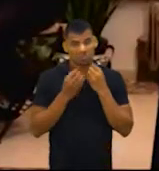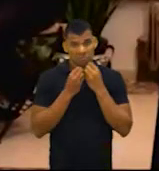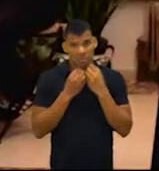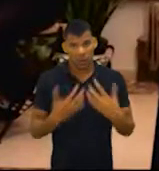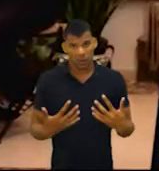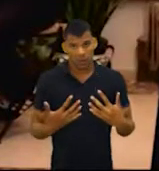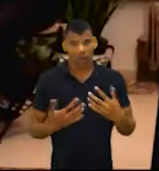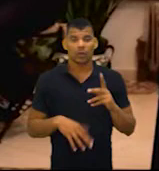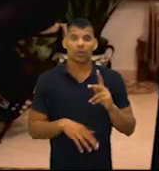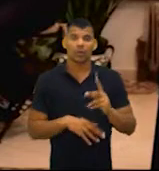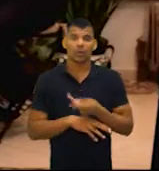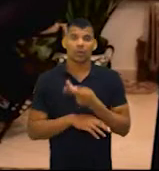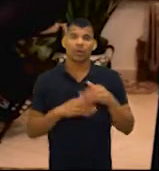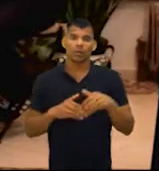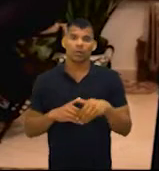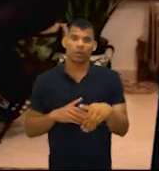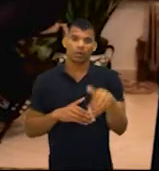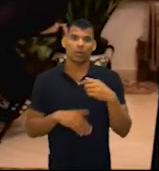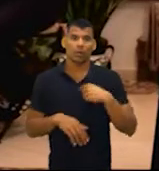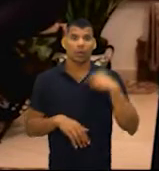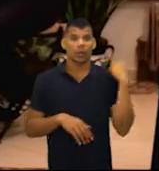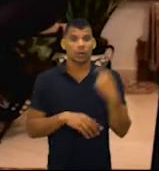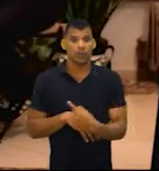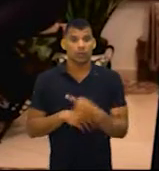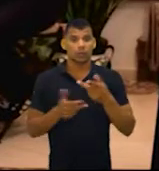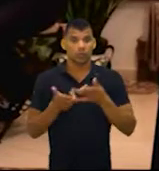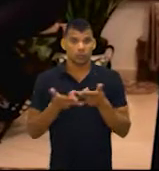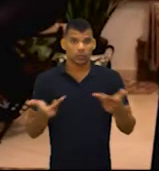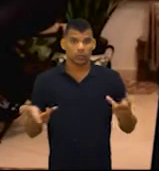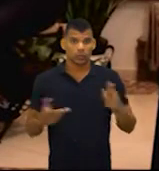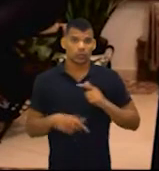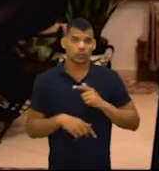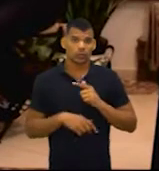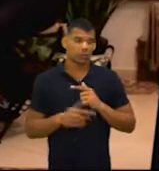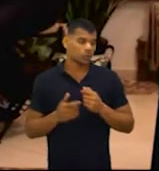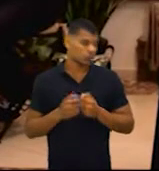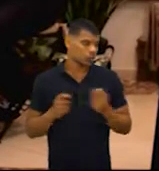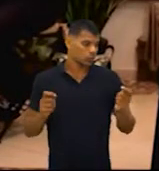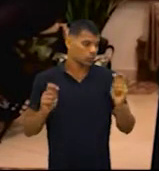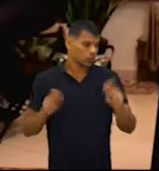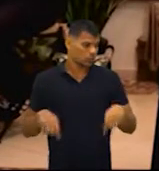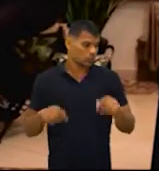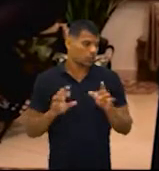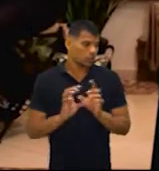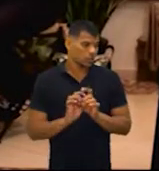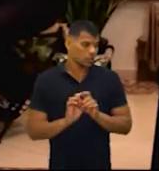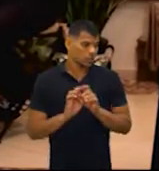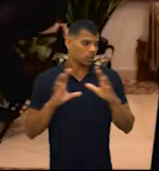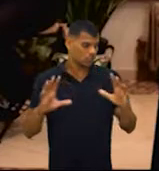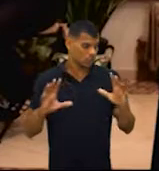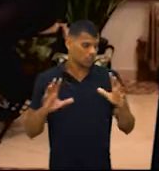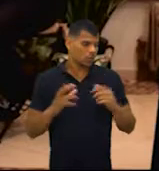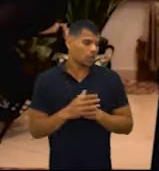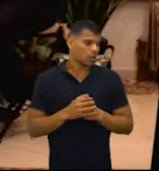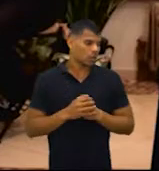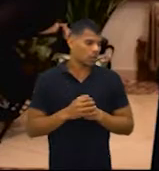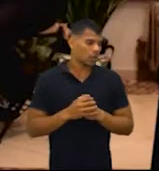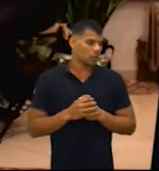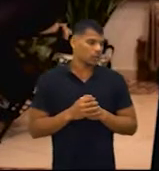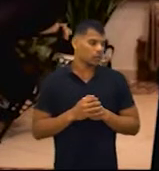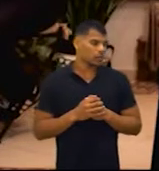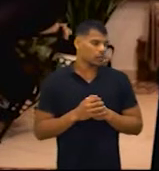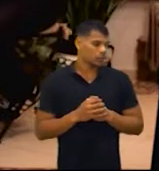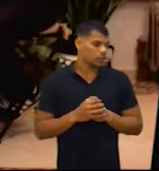o Rock in Rio 85, que foi, se não me engano, 85, foi um dos maiores sucessos de público do Brasil, um